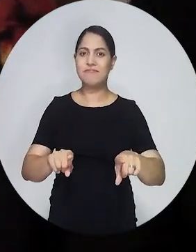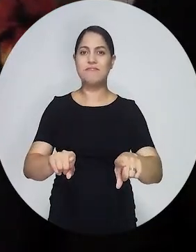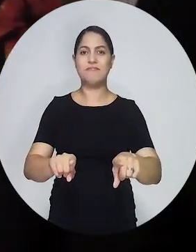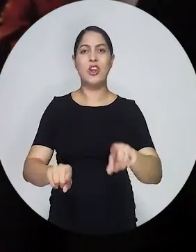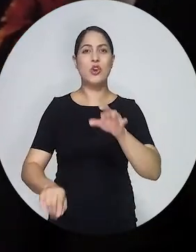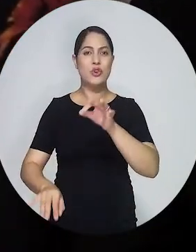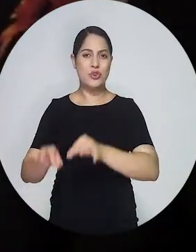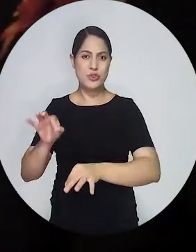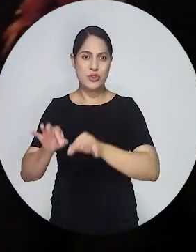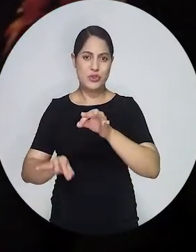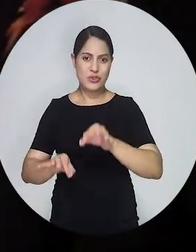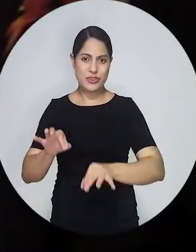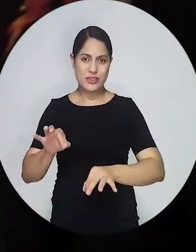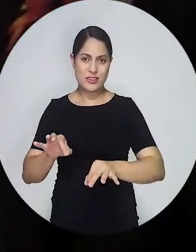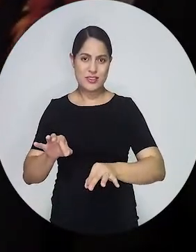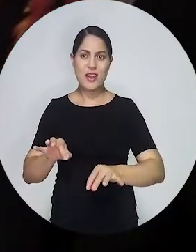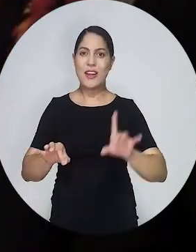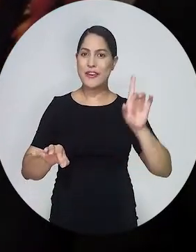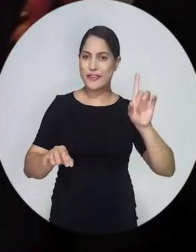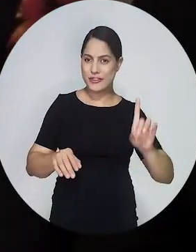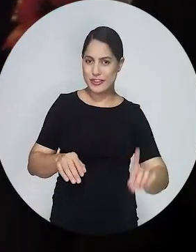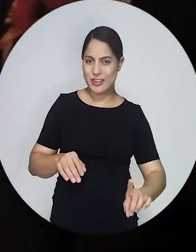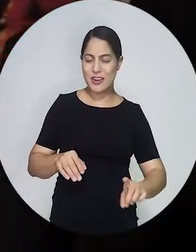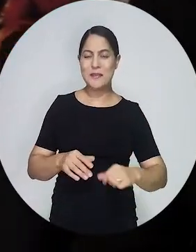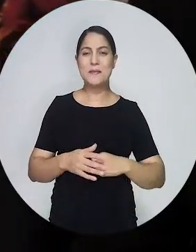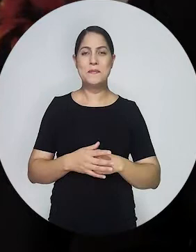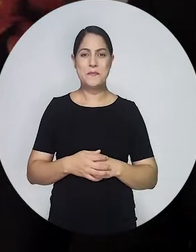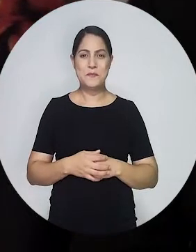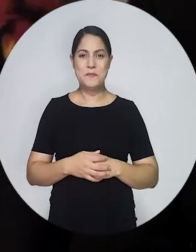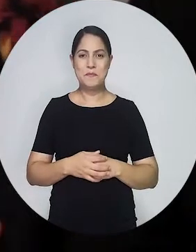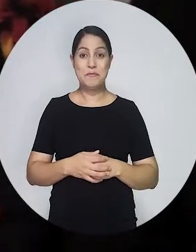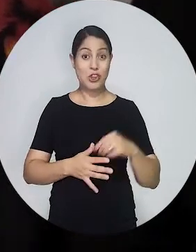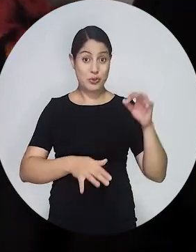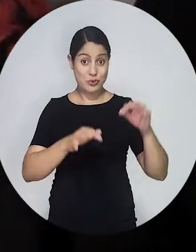à consolidação do direito e da justiça.